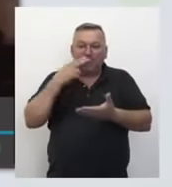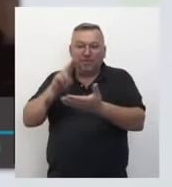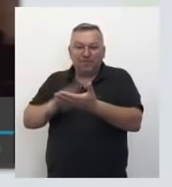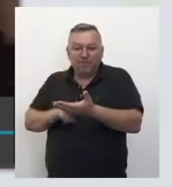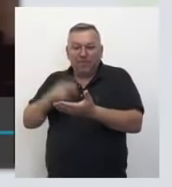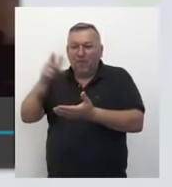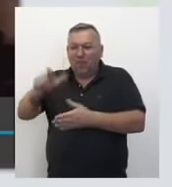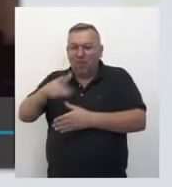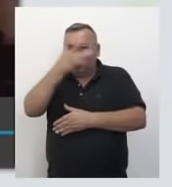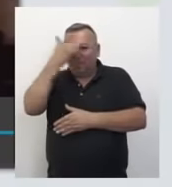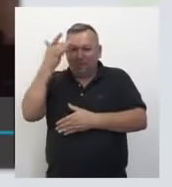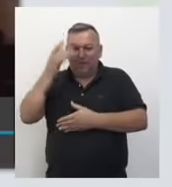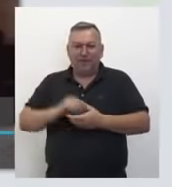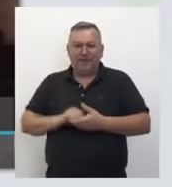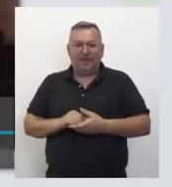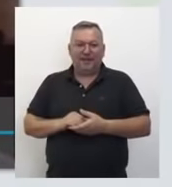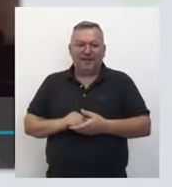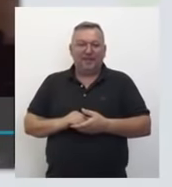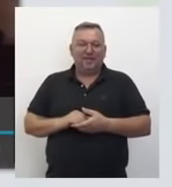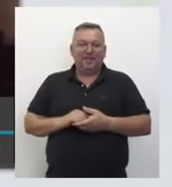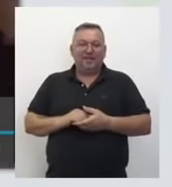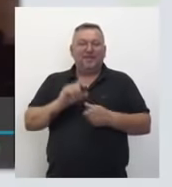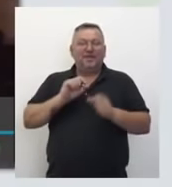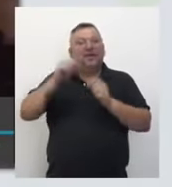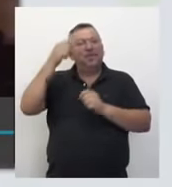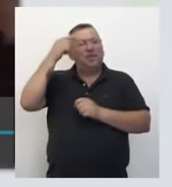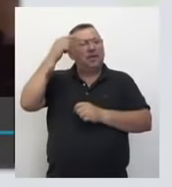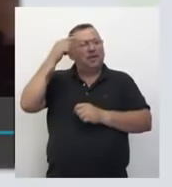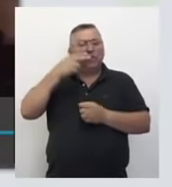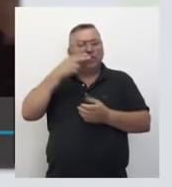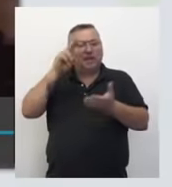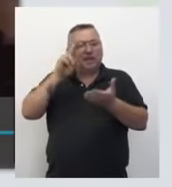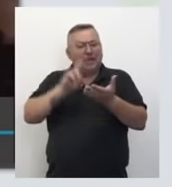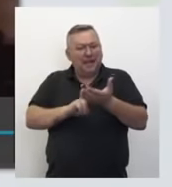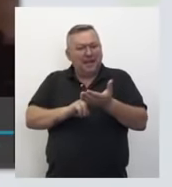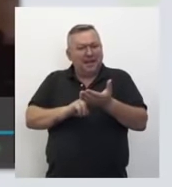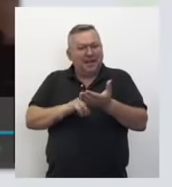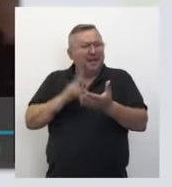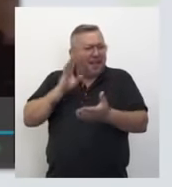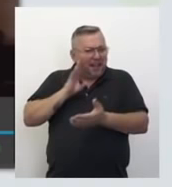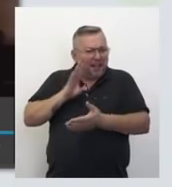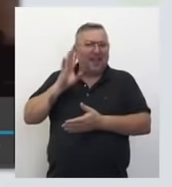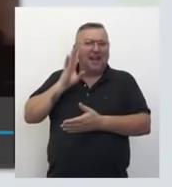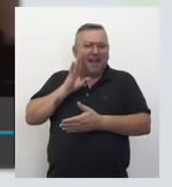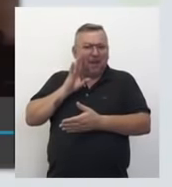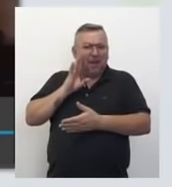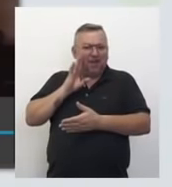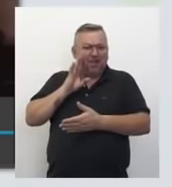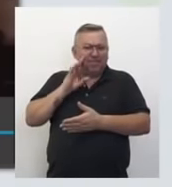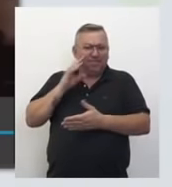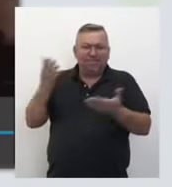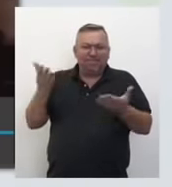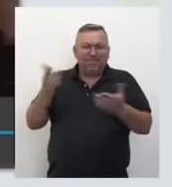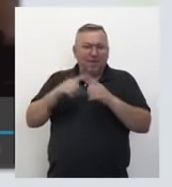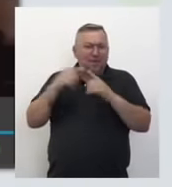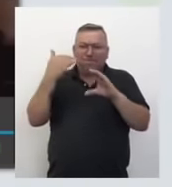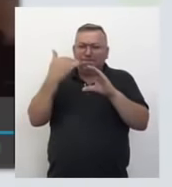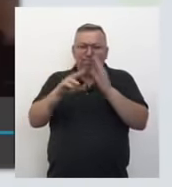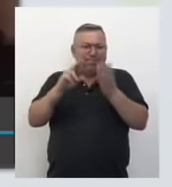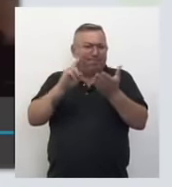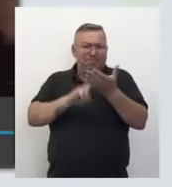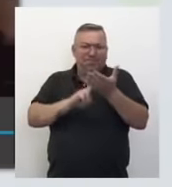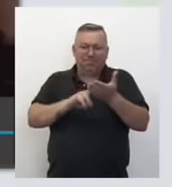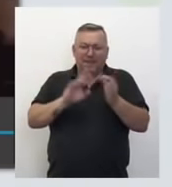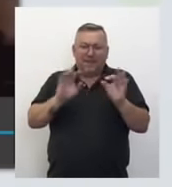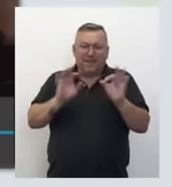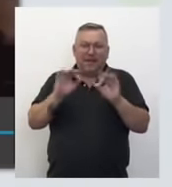com outras pessoas. E aí, pensando em cartas, que é uma coisa tão legal que a gente não envia mais tanto, né,